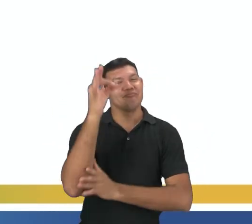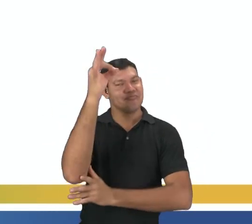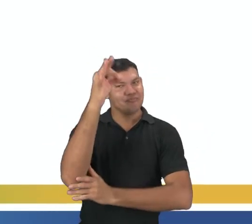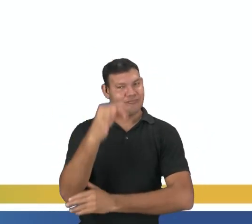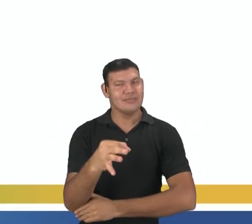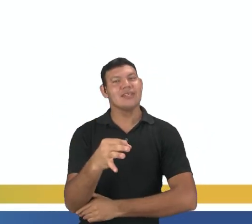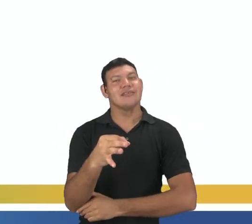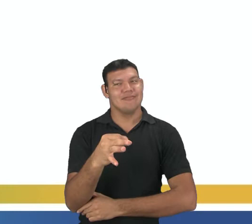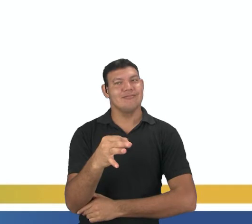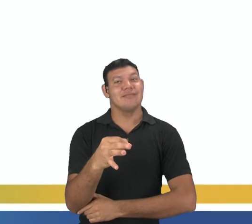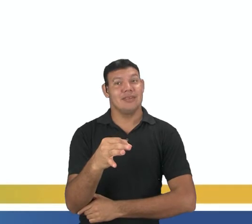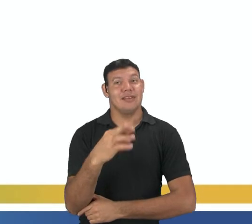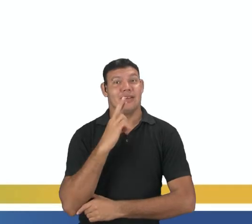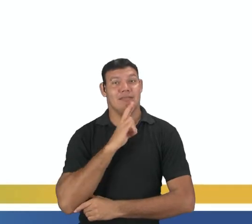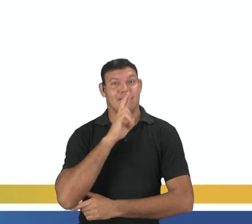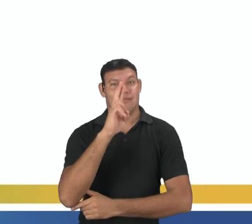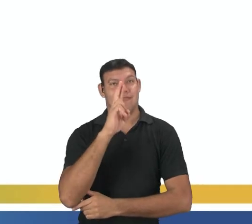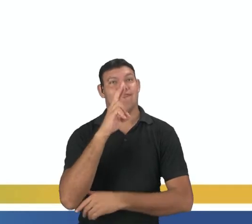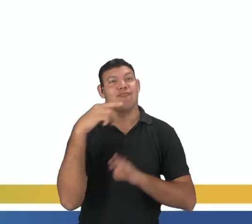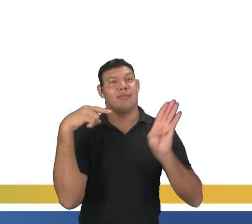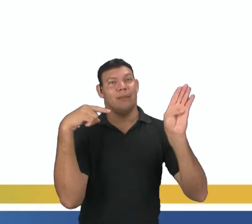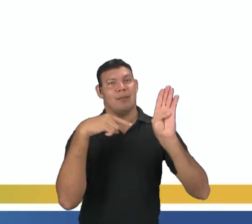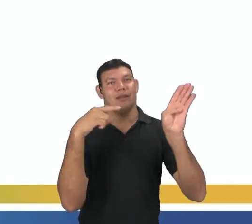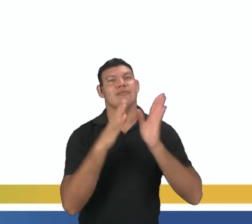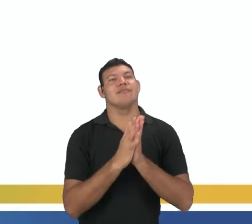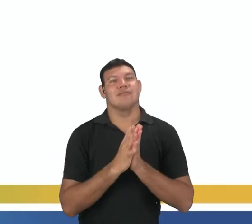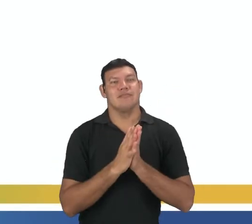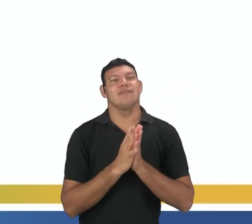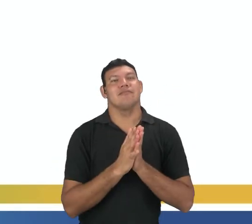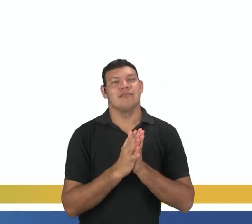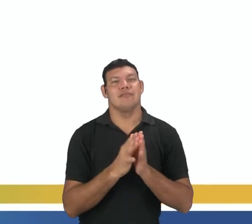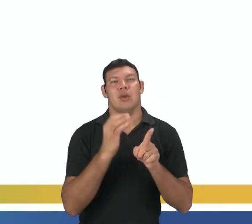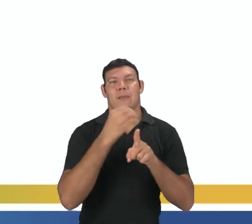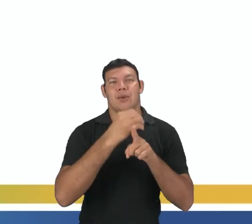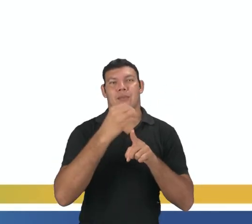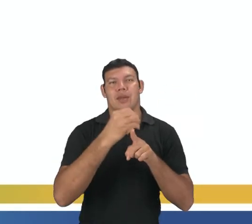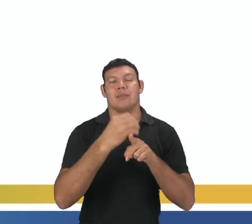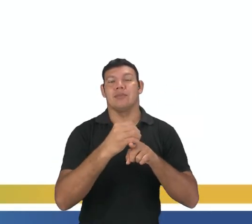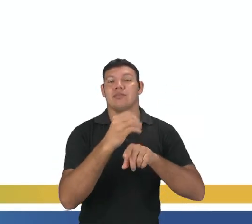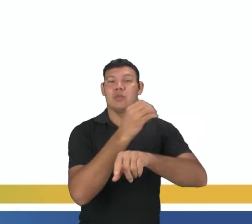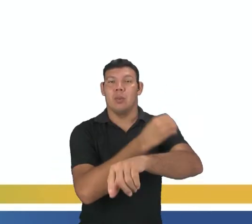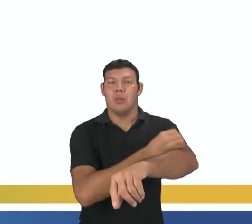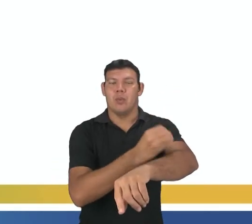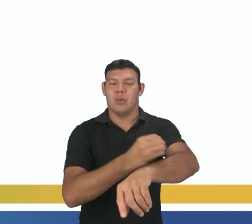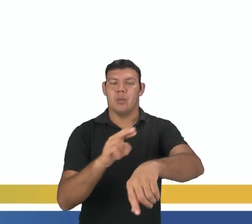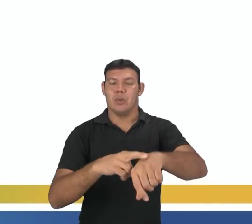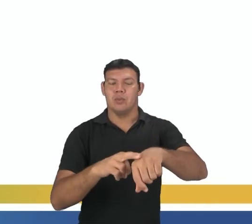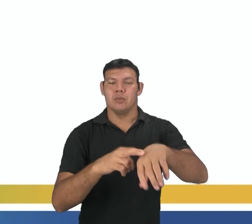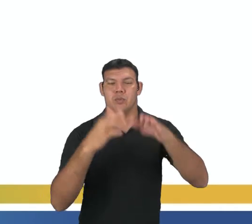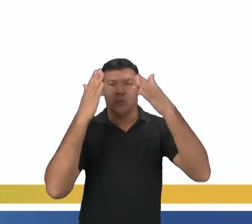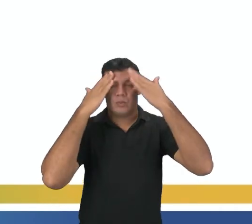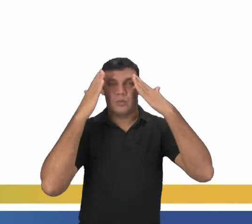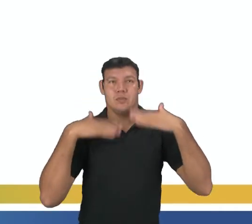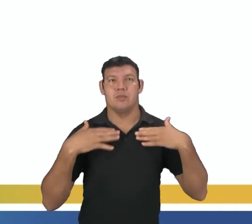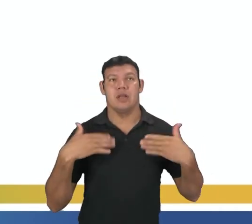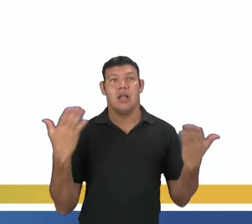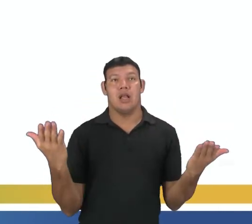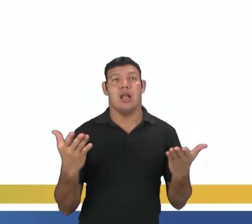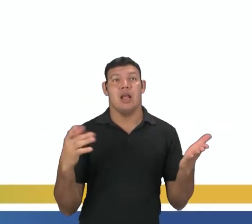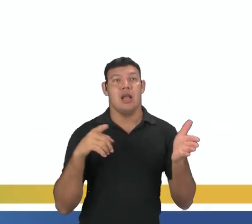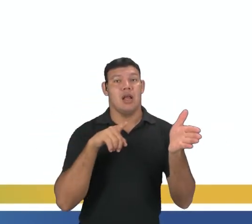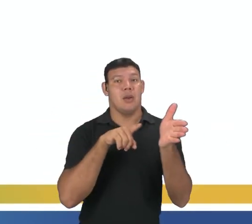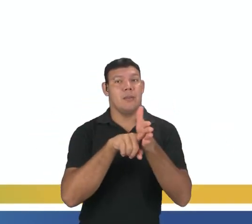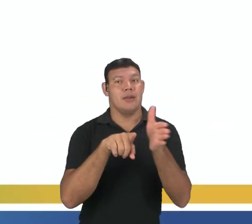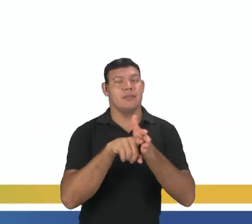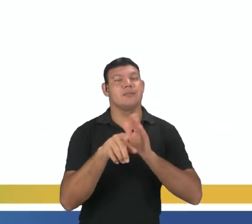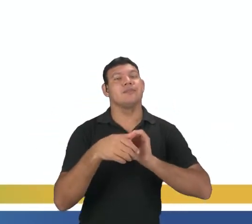quem afirmou que a ervilha deixou seu corpo com manchas, né? Vamos para a próxima